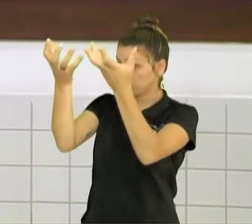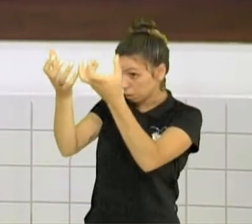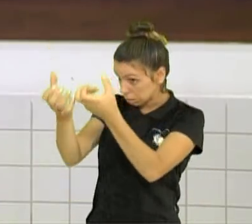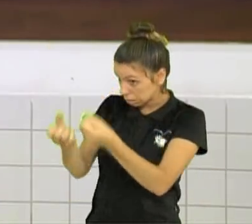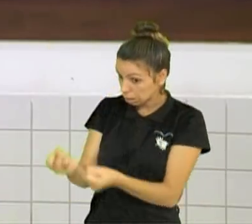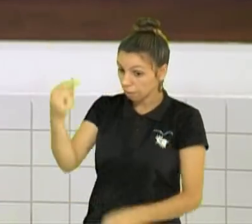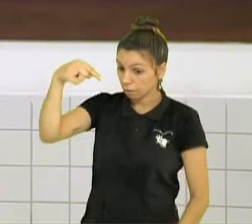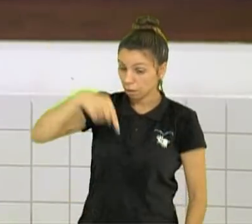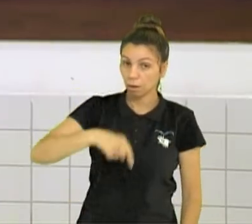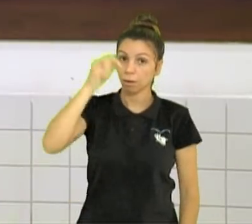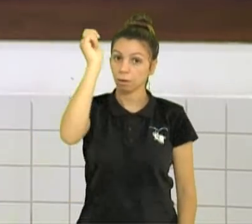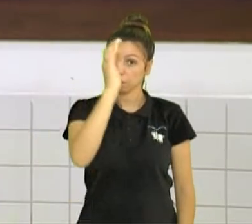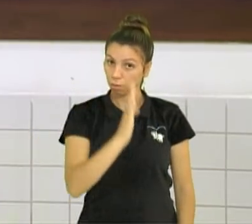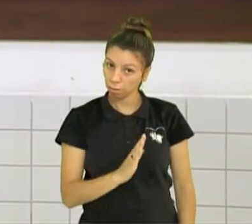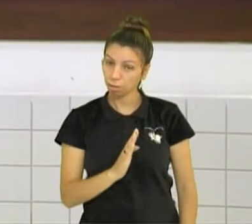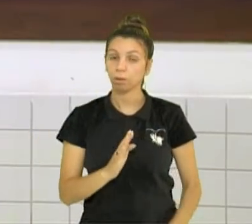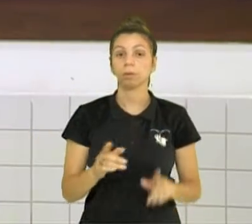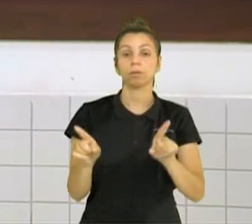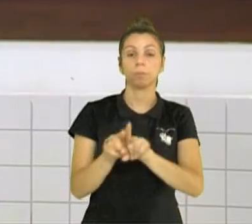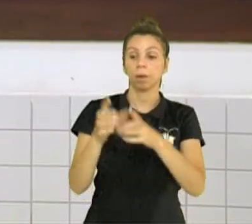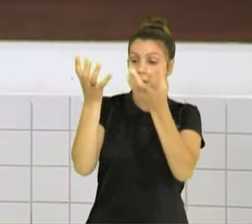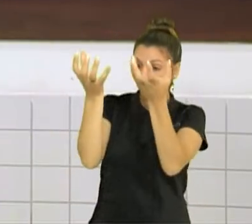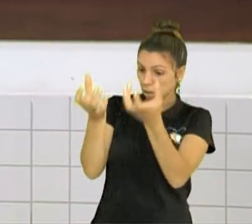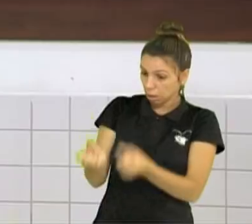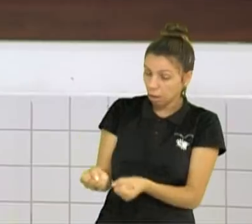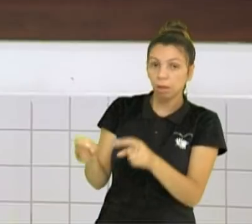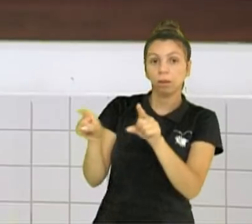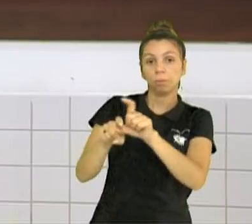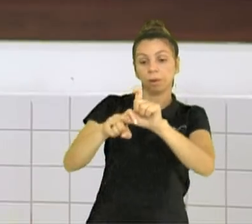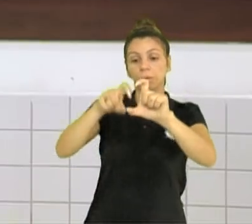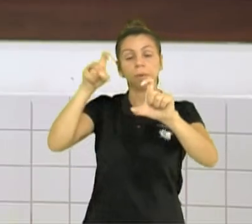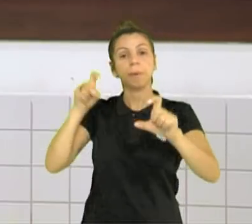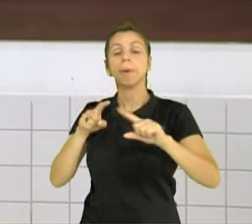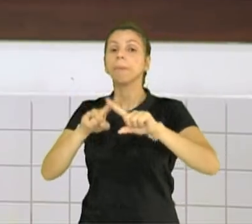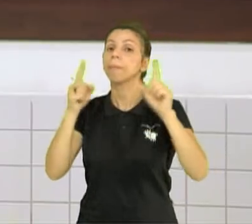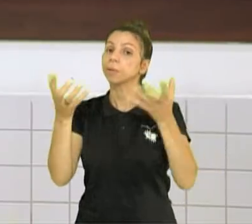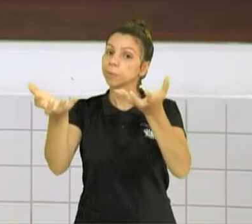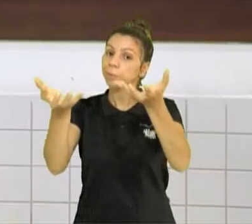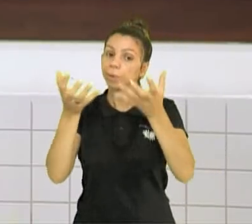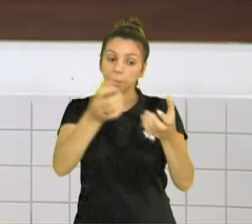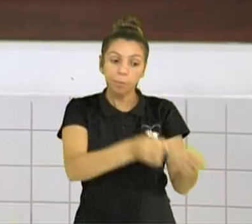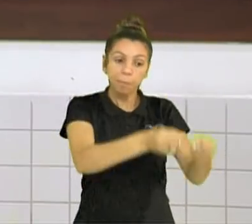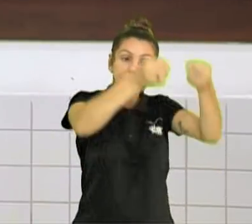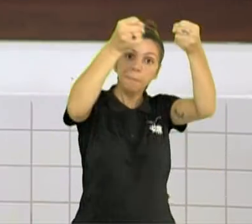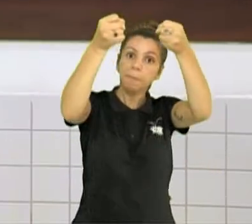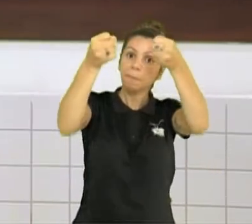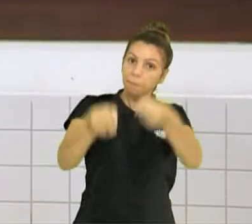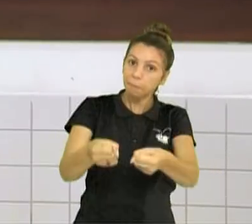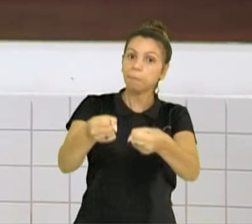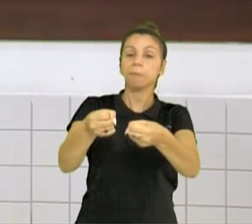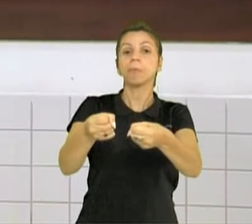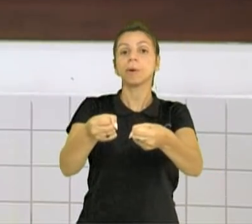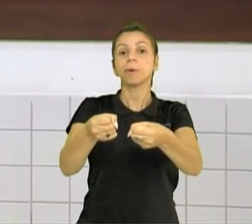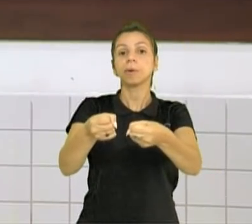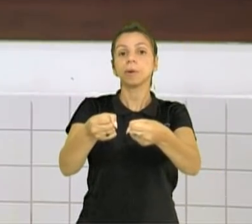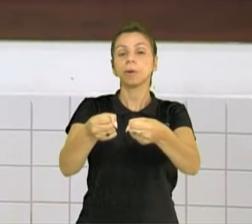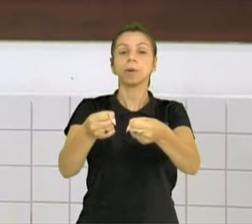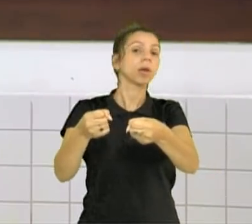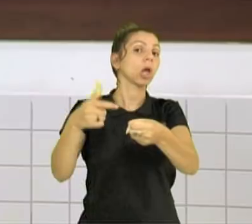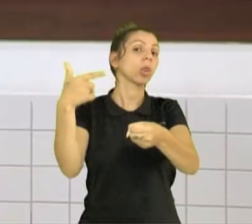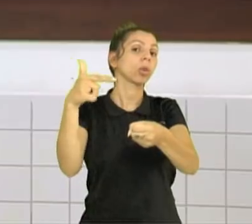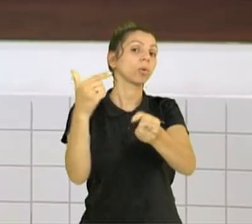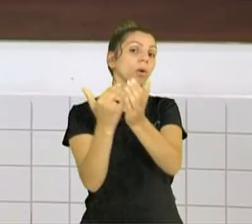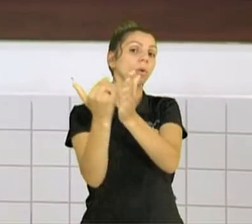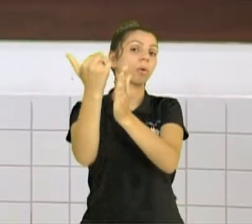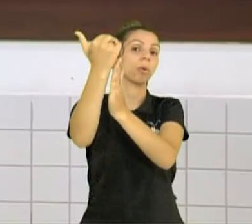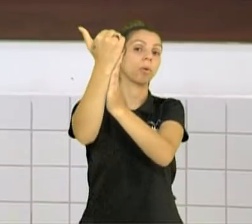Brasil, eu fiz o dia do fico, aceitei fazer esse processo de independência, mas eu quero um poder que tenha não acima de mim. Ou ele